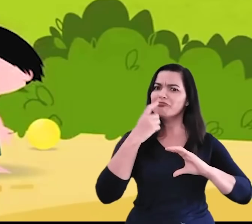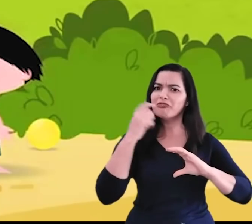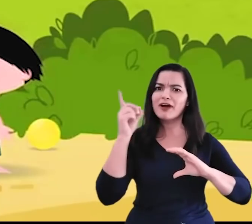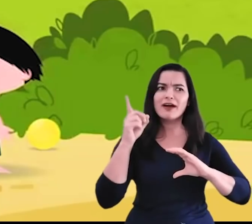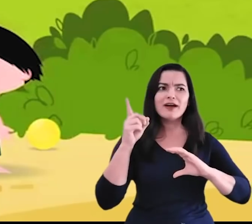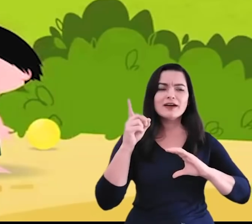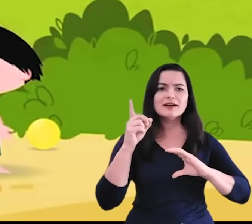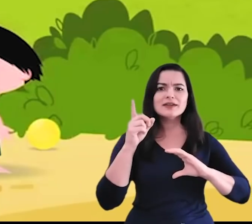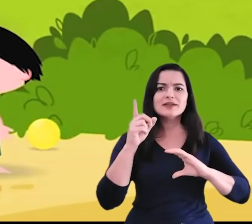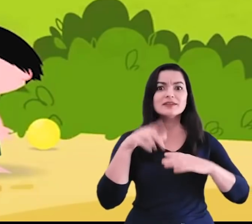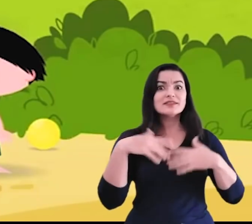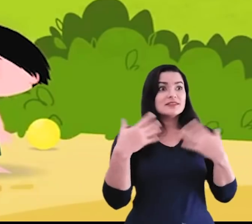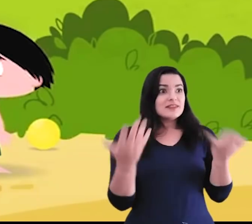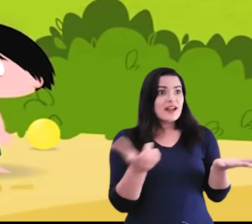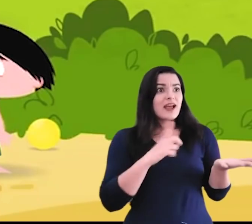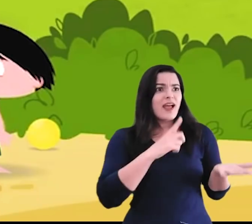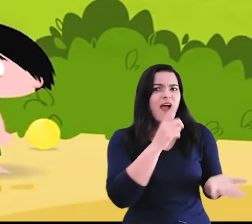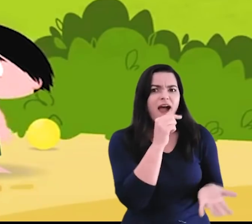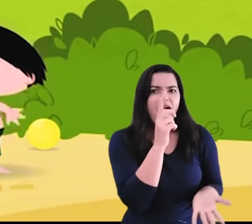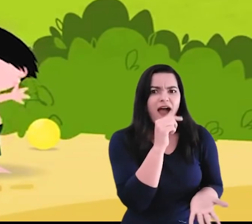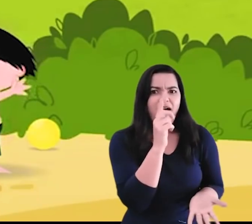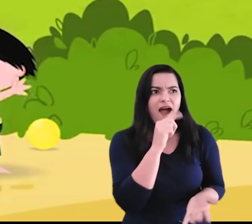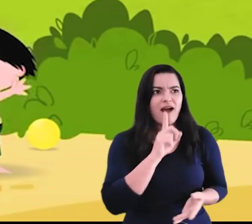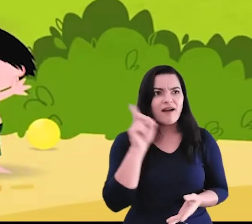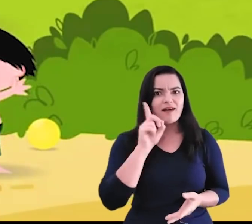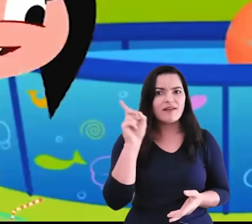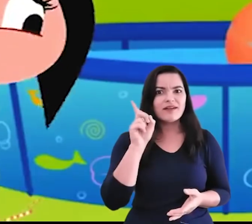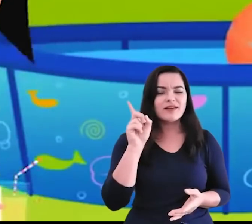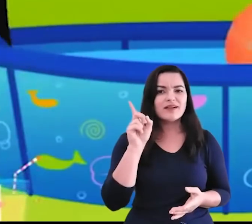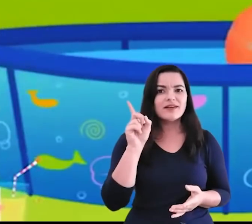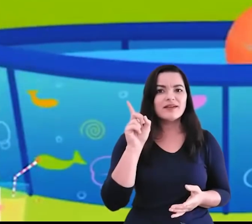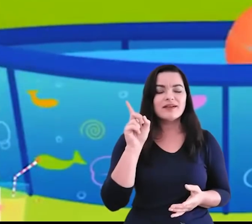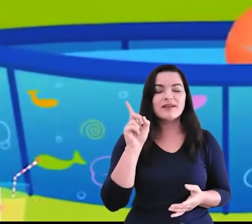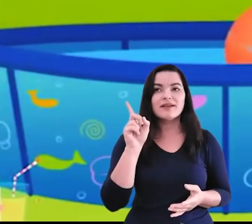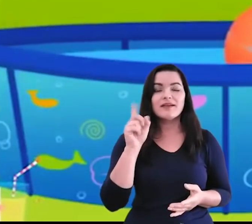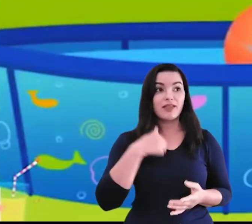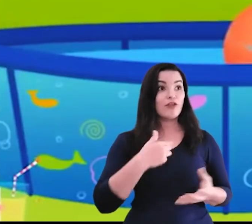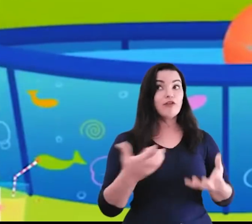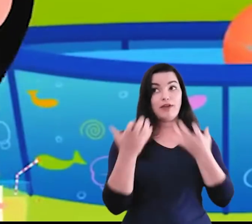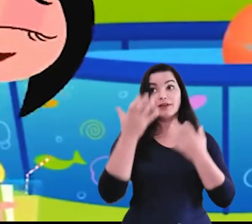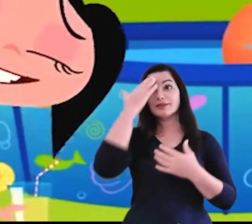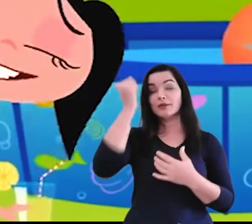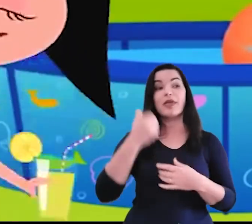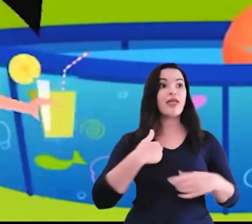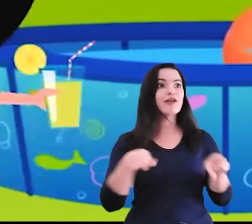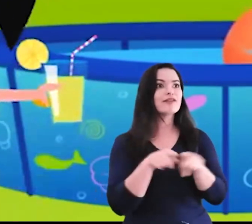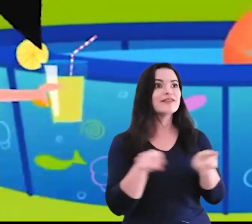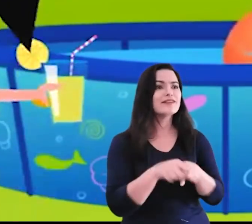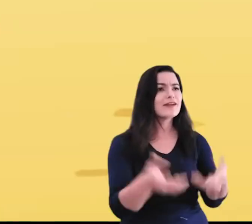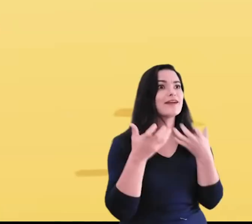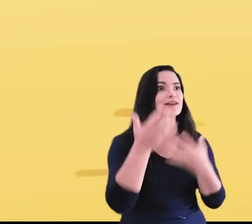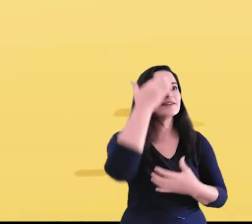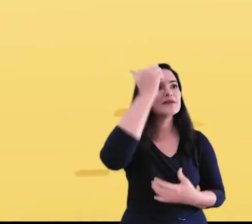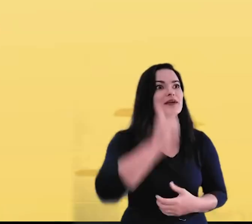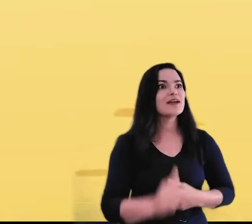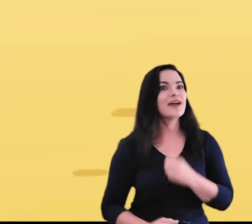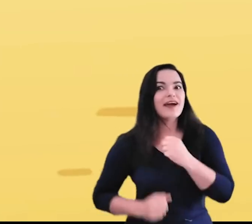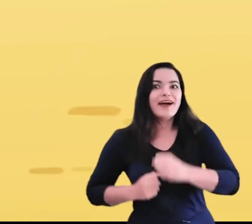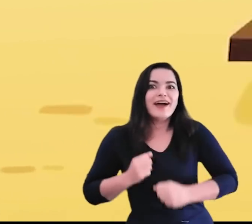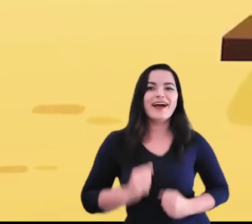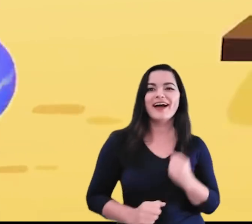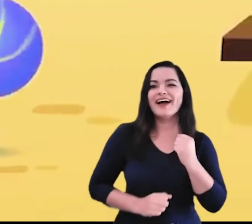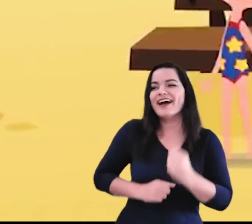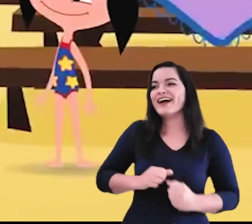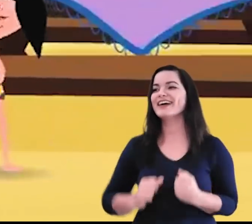Será? Será que também tem água em Marte? Eu quero saber. Eu também, Júpiter. Eu também quero saber.